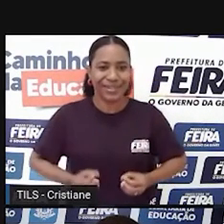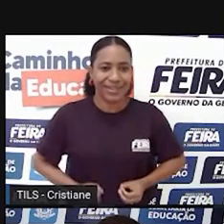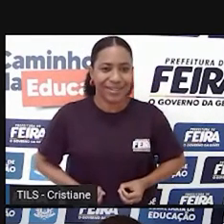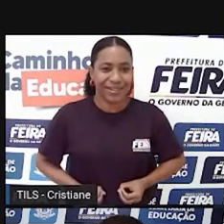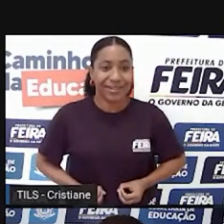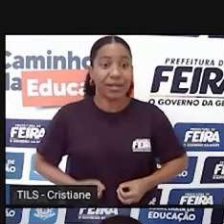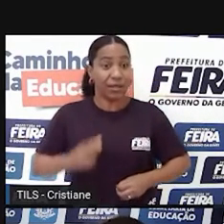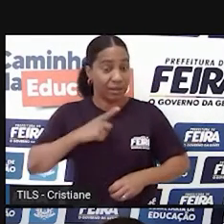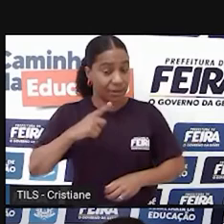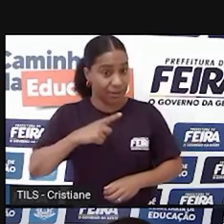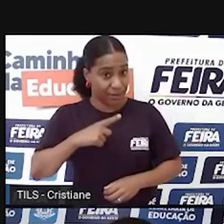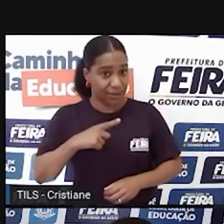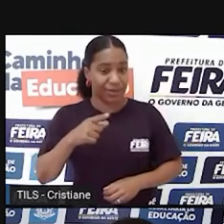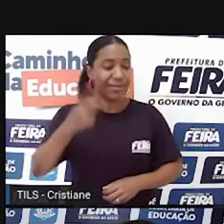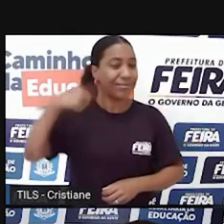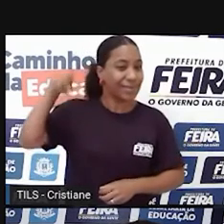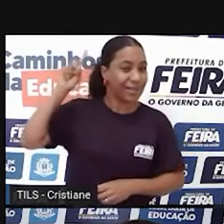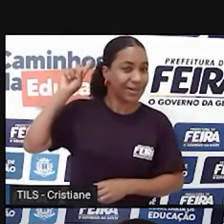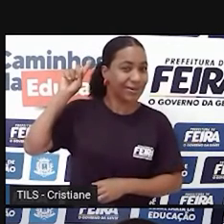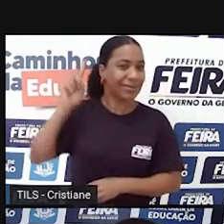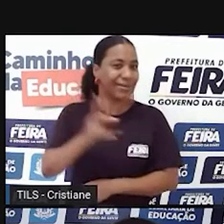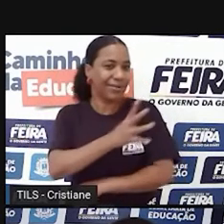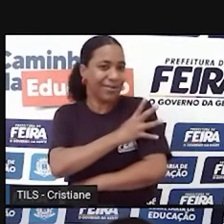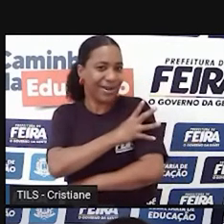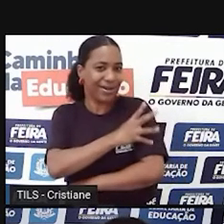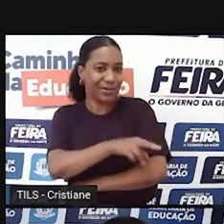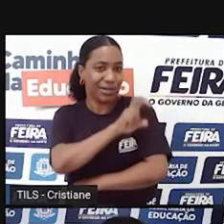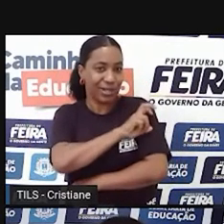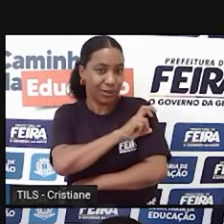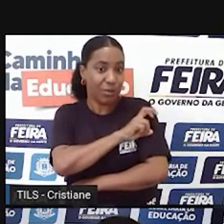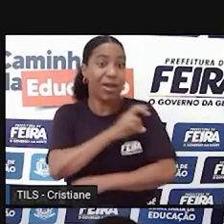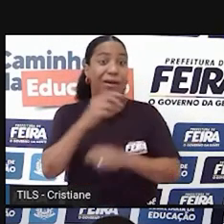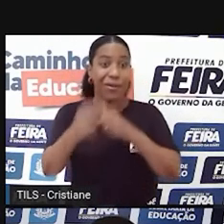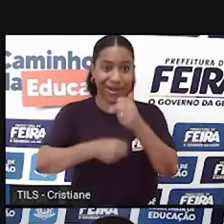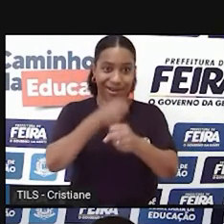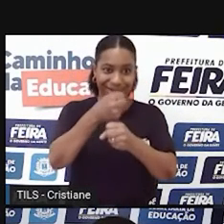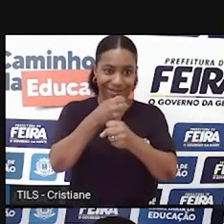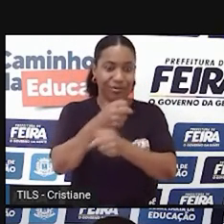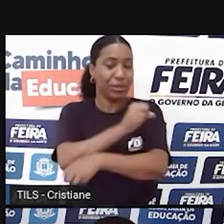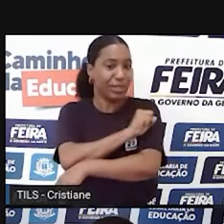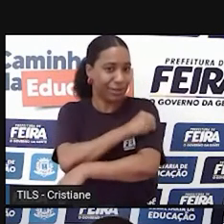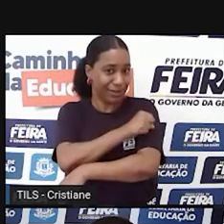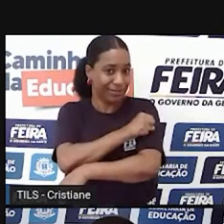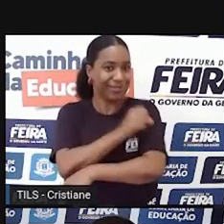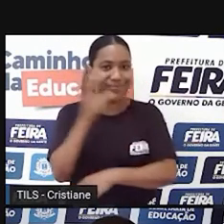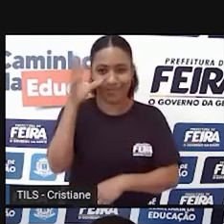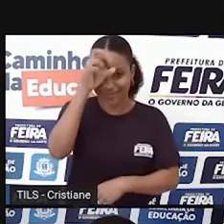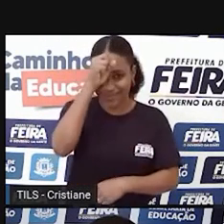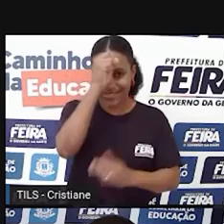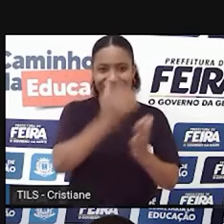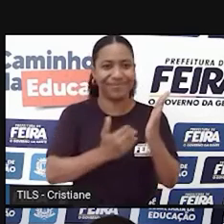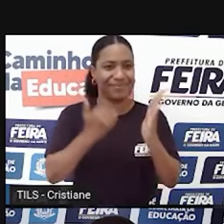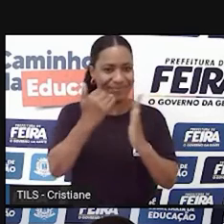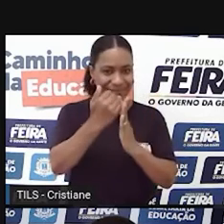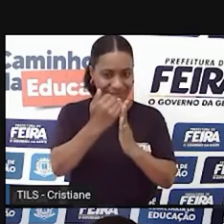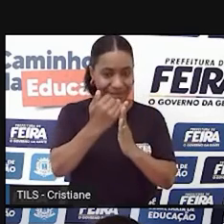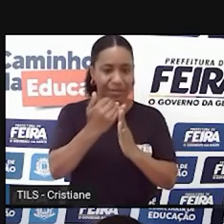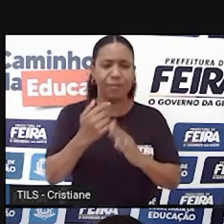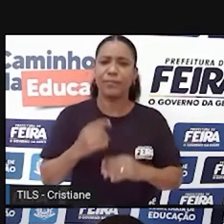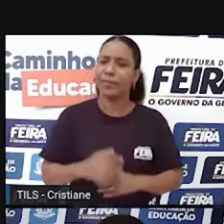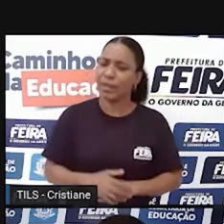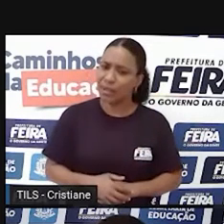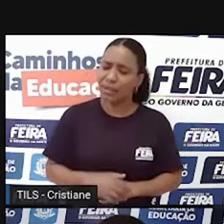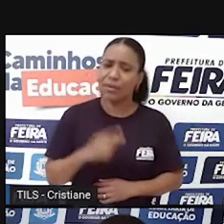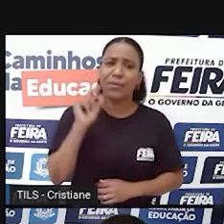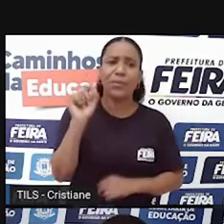novos, lá no quarto, quinto ano, mas vão rever esse ano, certo? O sistema reprodutor, eles são os órgãos